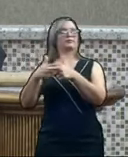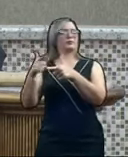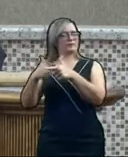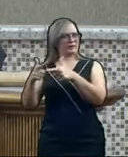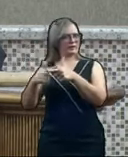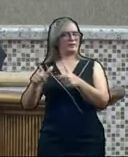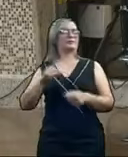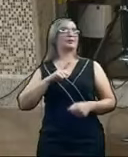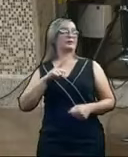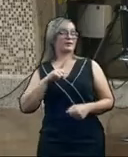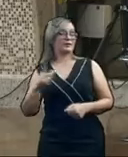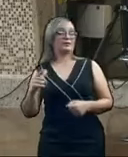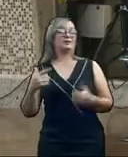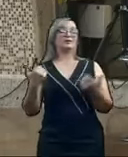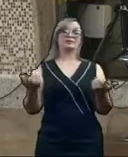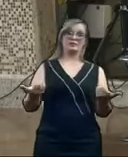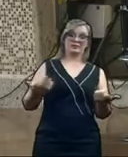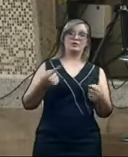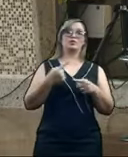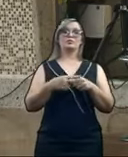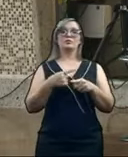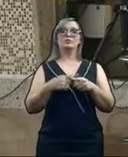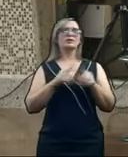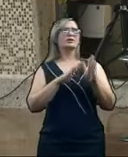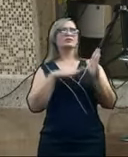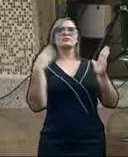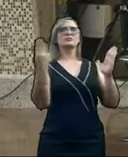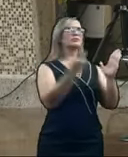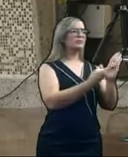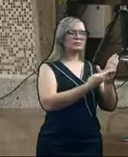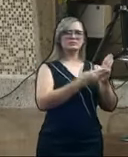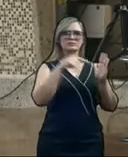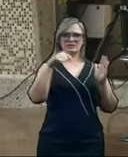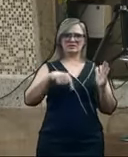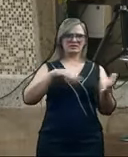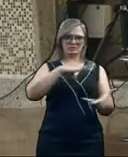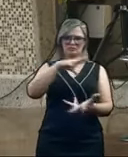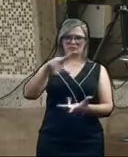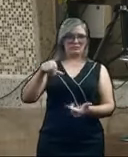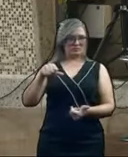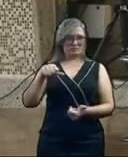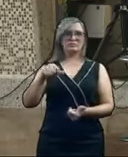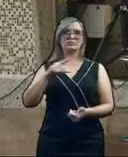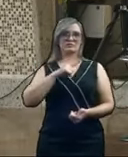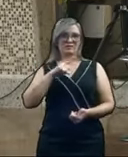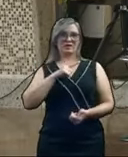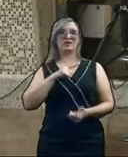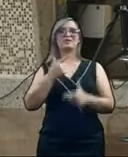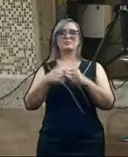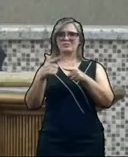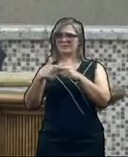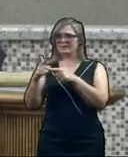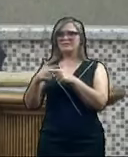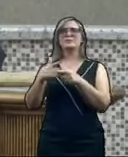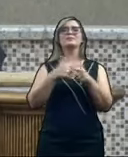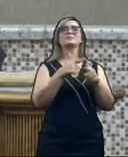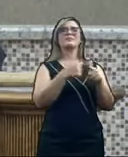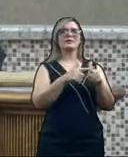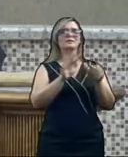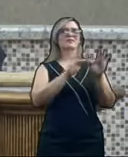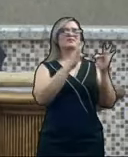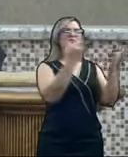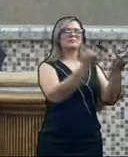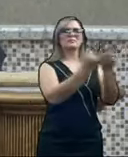comentando que todos temos problemas e todos temos dificuldades em a toda família tem as suas lutas e na